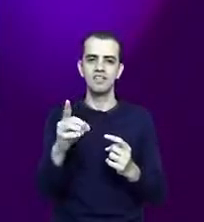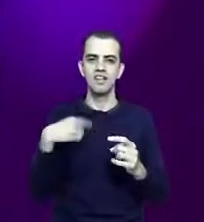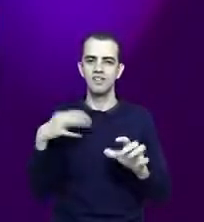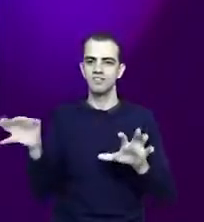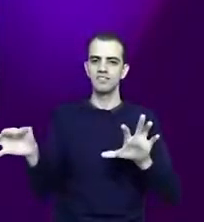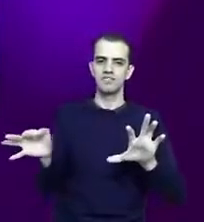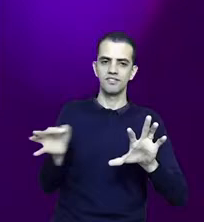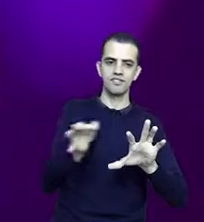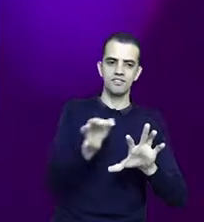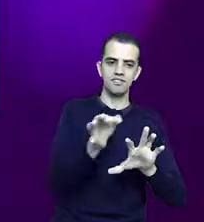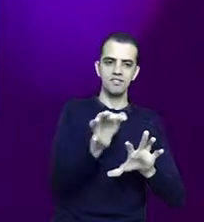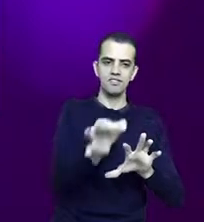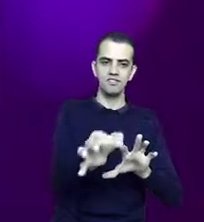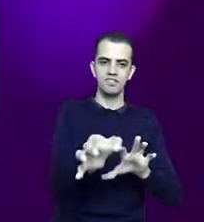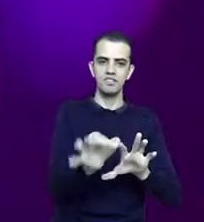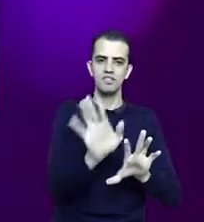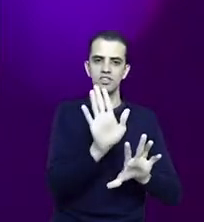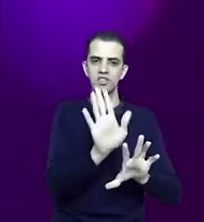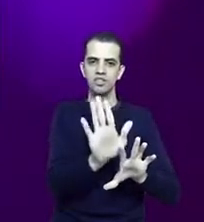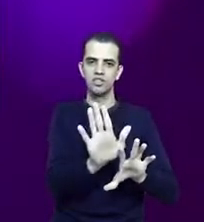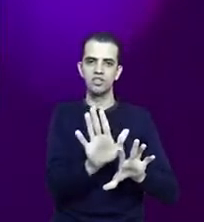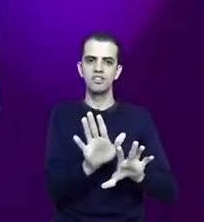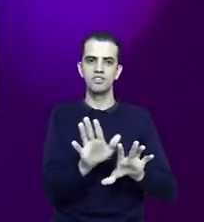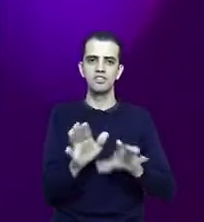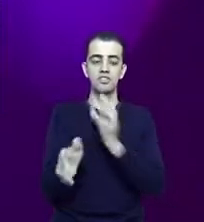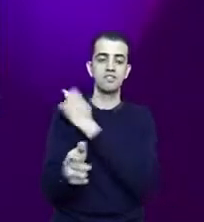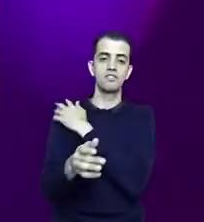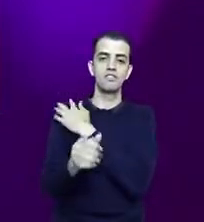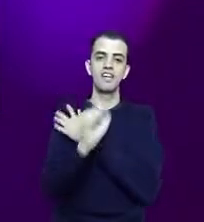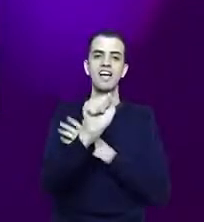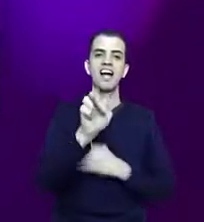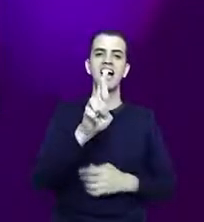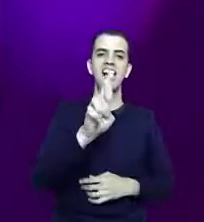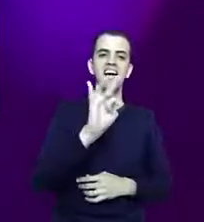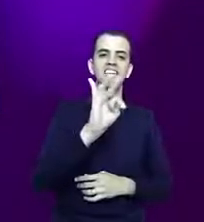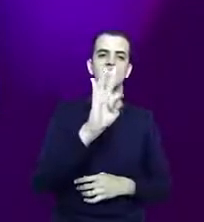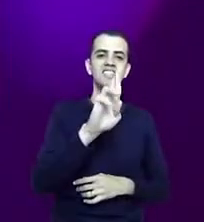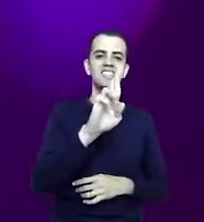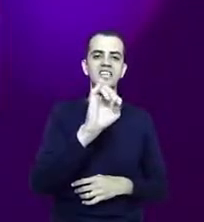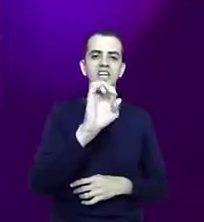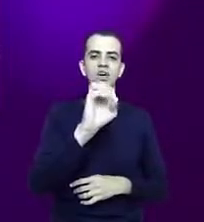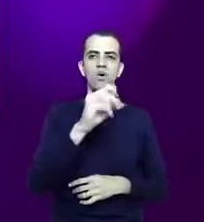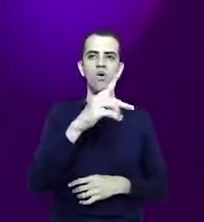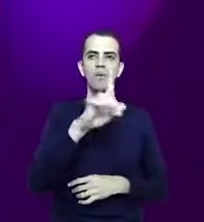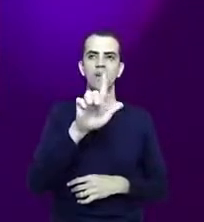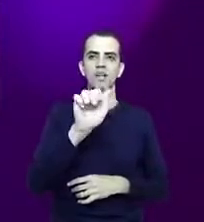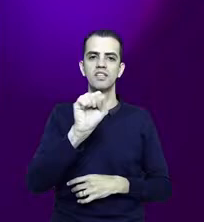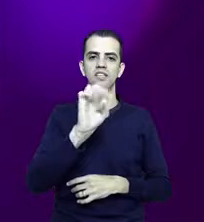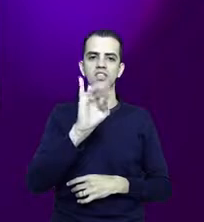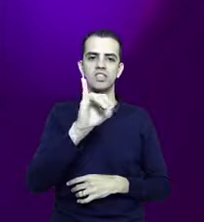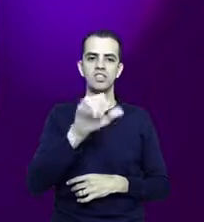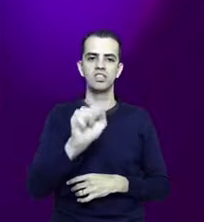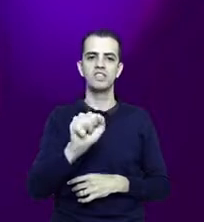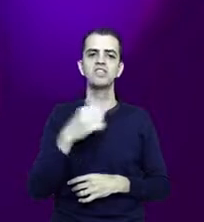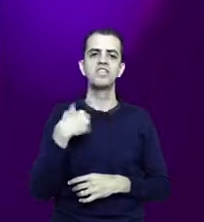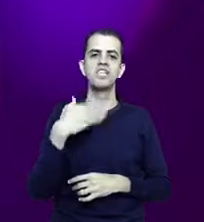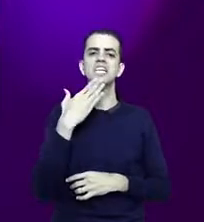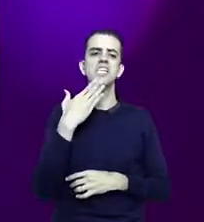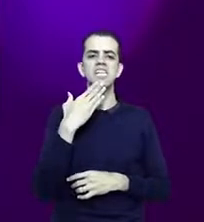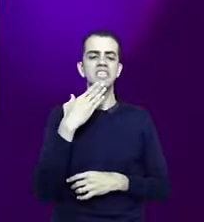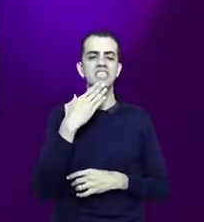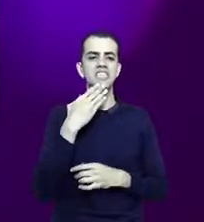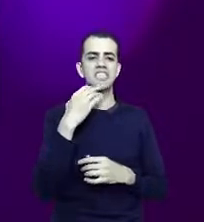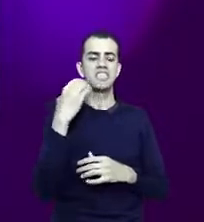consigo manipular esse modelo. Essa é uma artroplastia do ombro que a gente vai fazer para um paciente que tem um defeito grande da borda glenoidal e